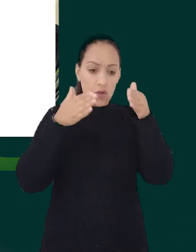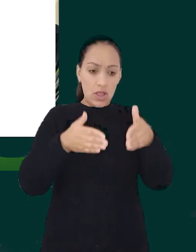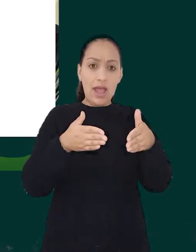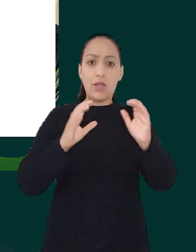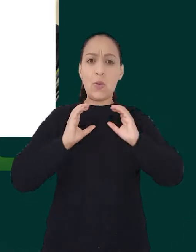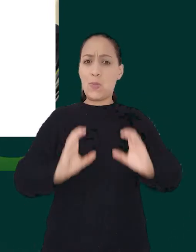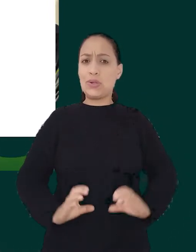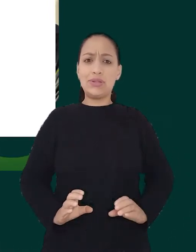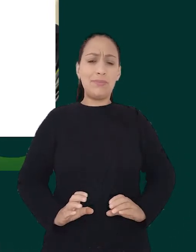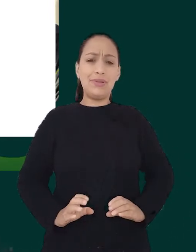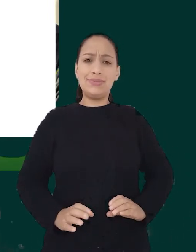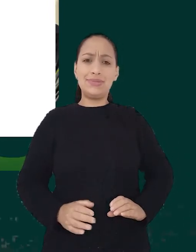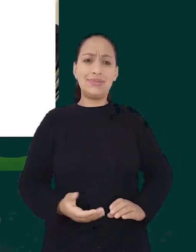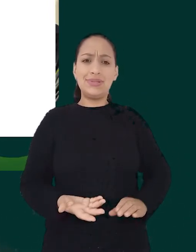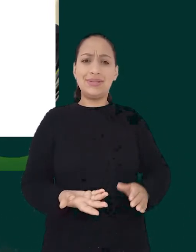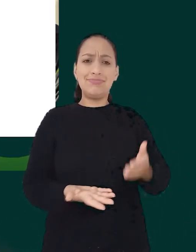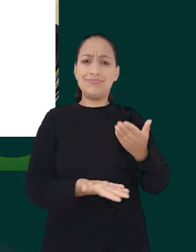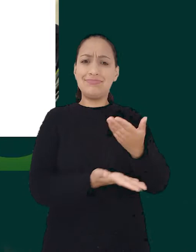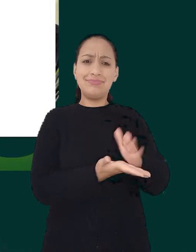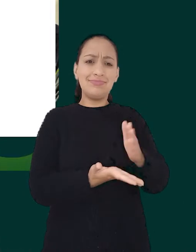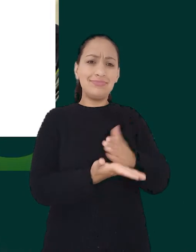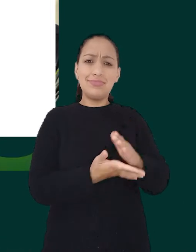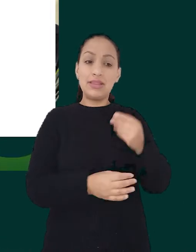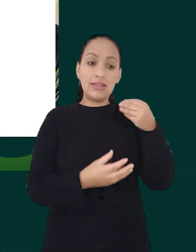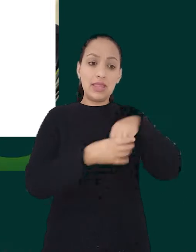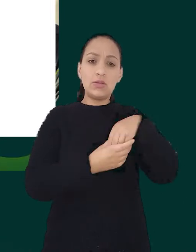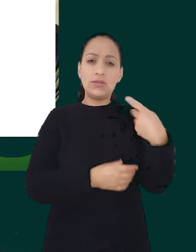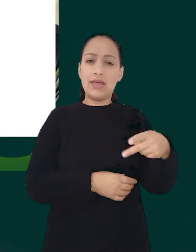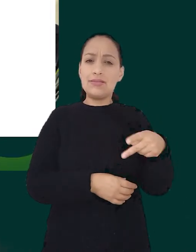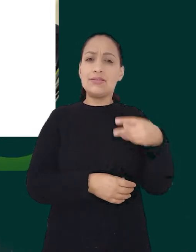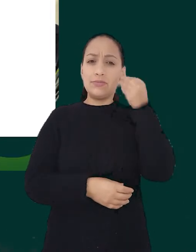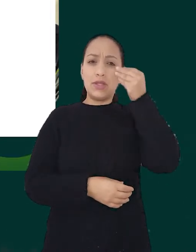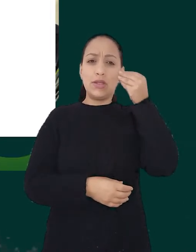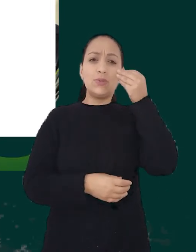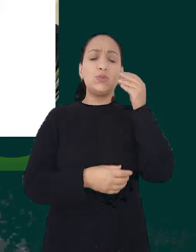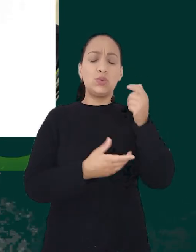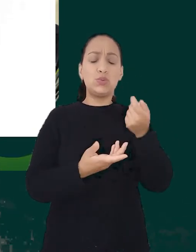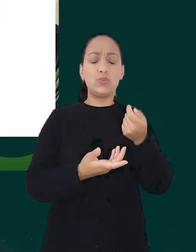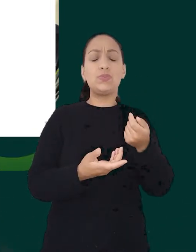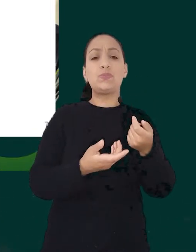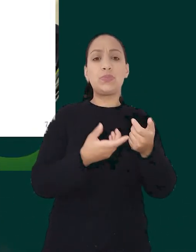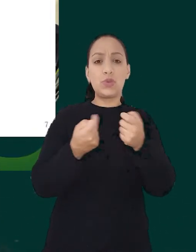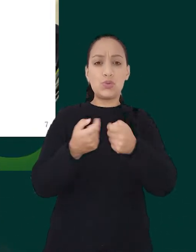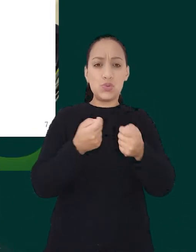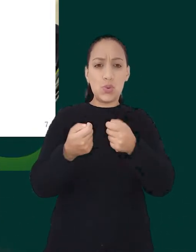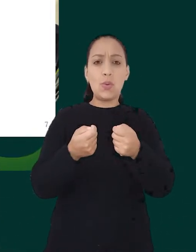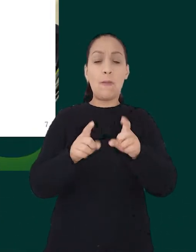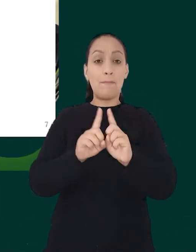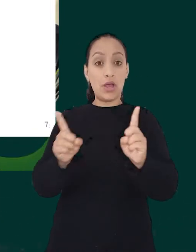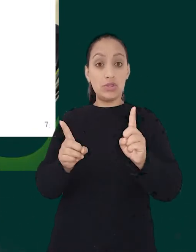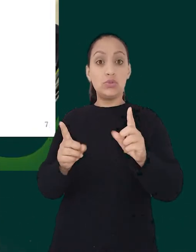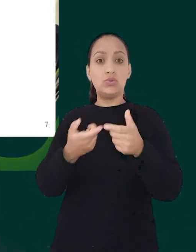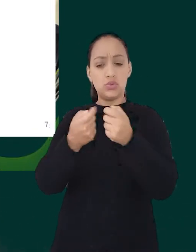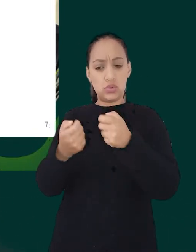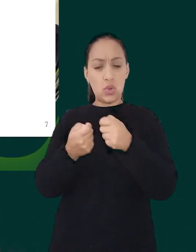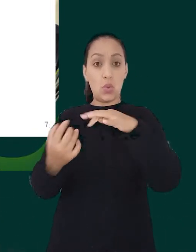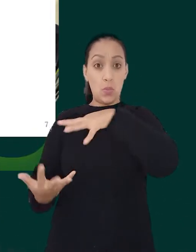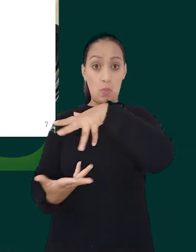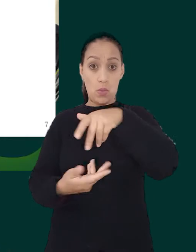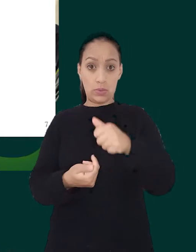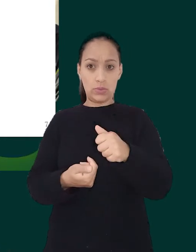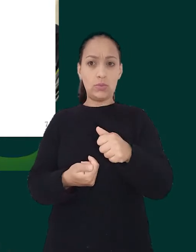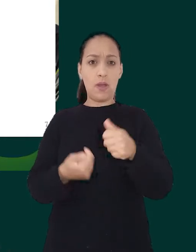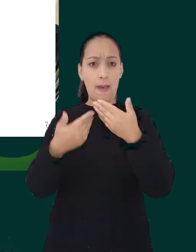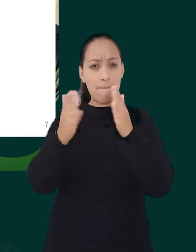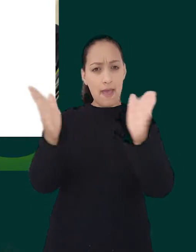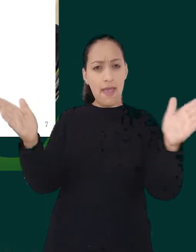comportamentos pouco relevantes dentro daquela experiência do jogo. Mas o que acontece? Um jogo de mundo aberto, um mundo de